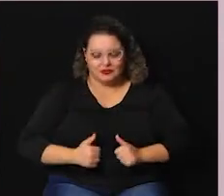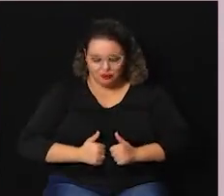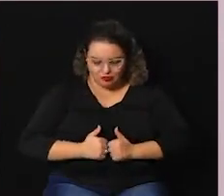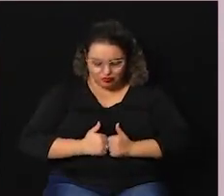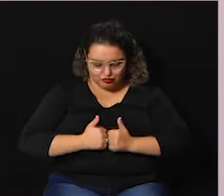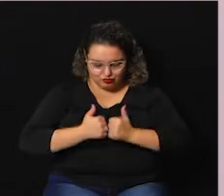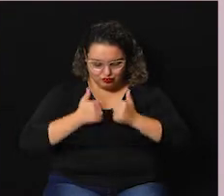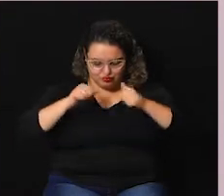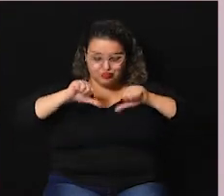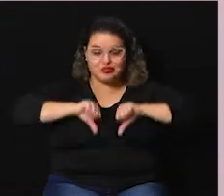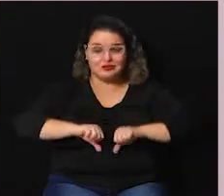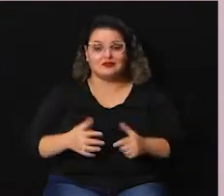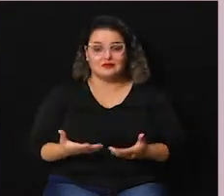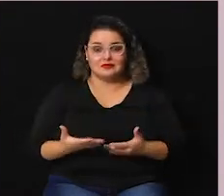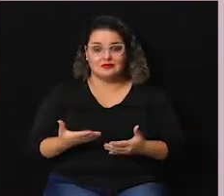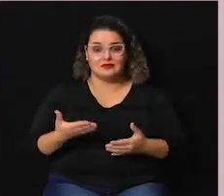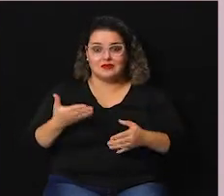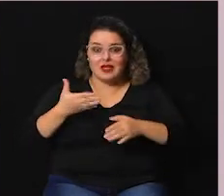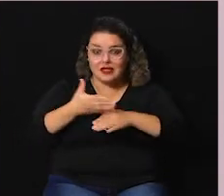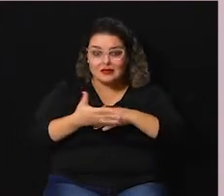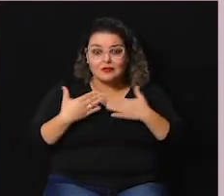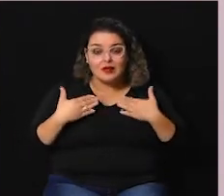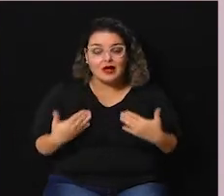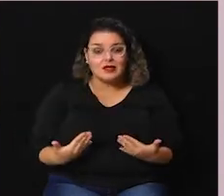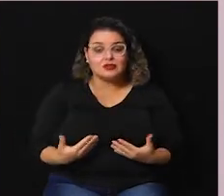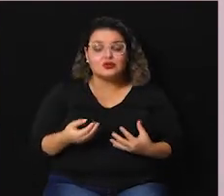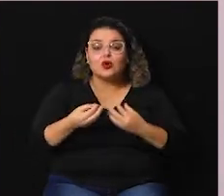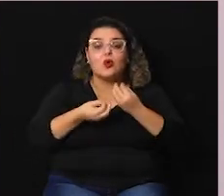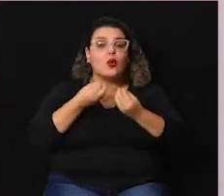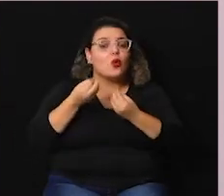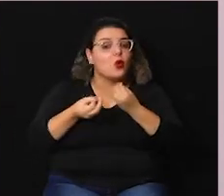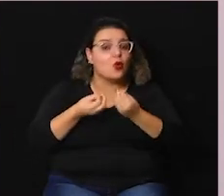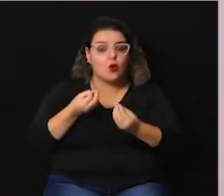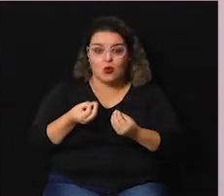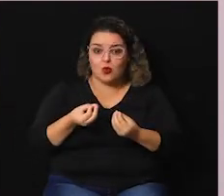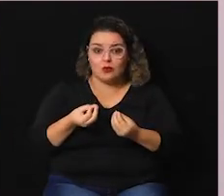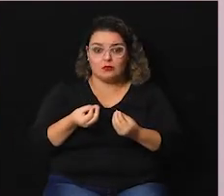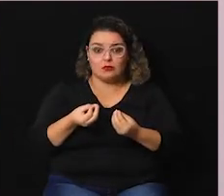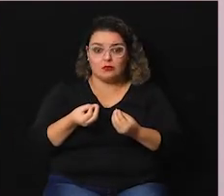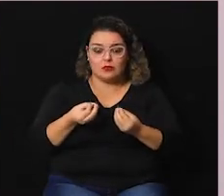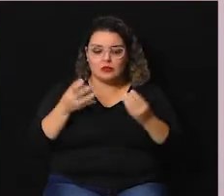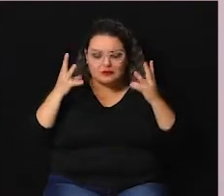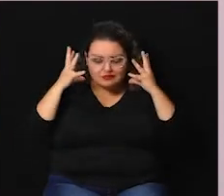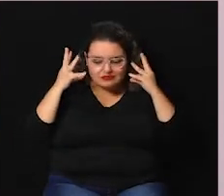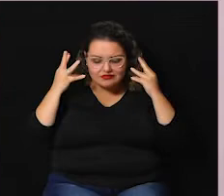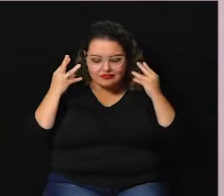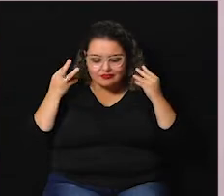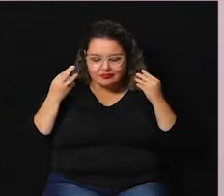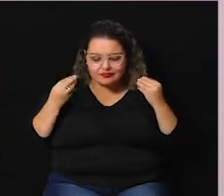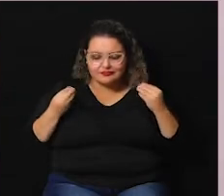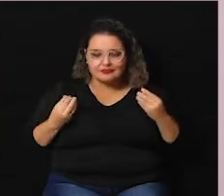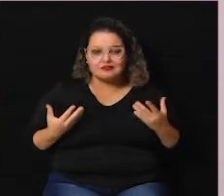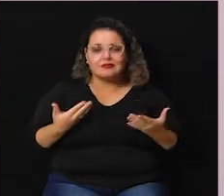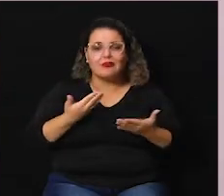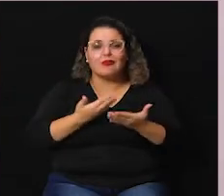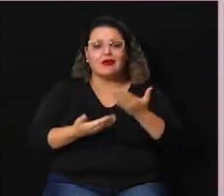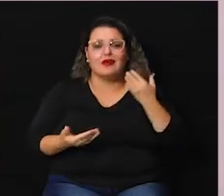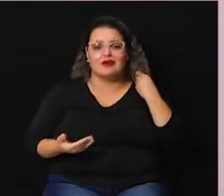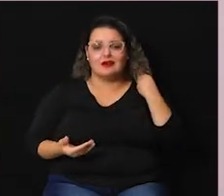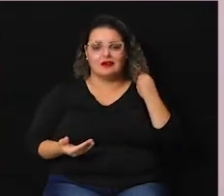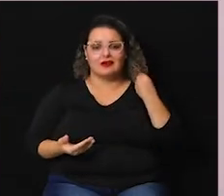eu não sei nem como te perguntar, porque faz parte, entendeu? Como que essa perda aí afeta